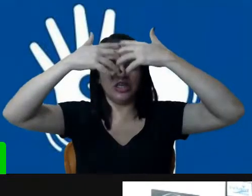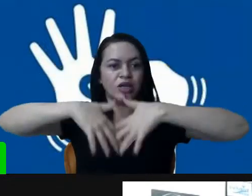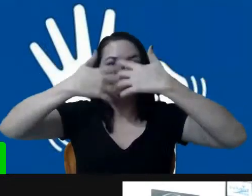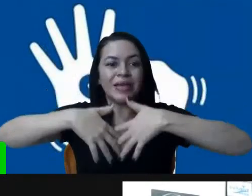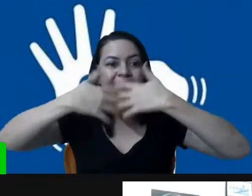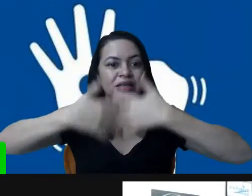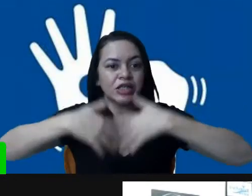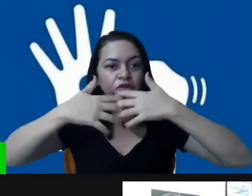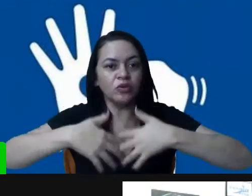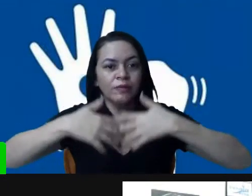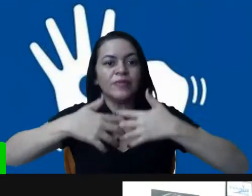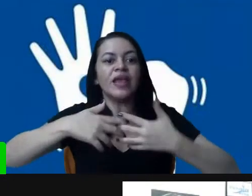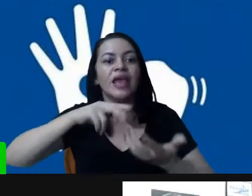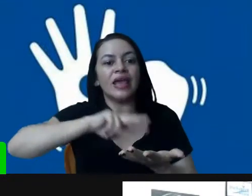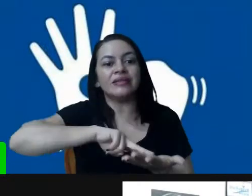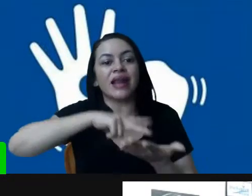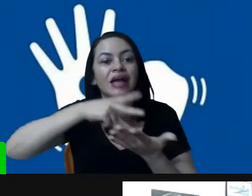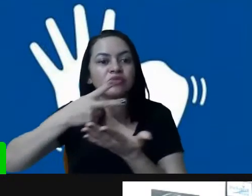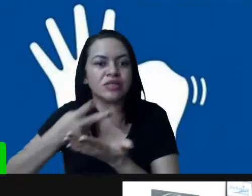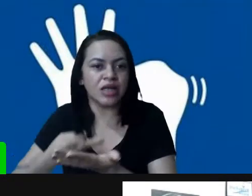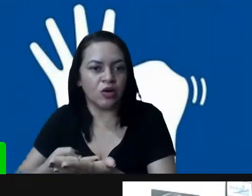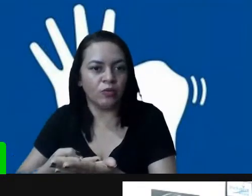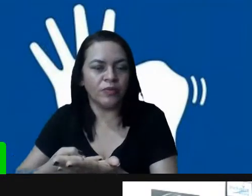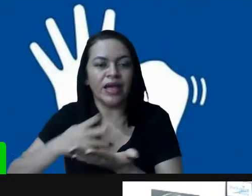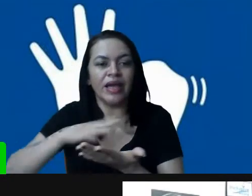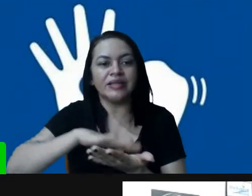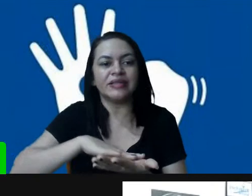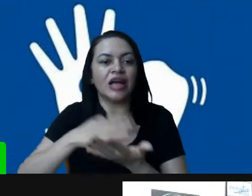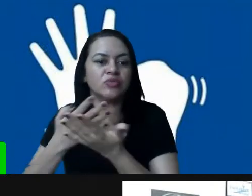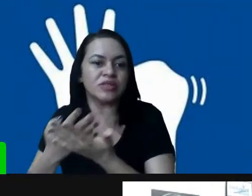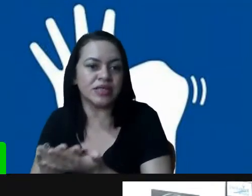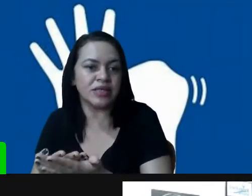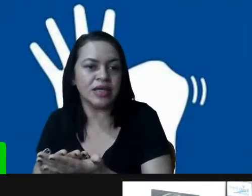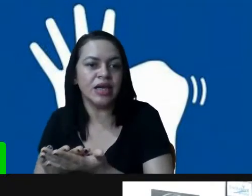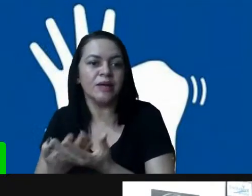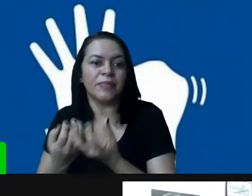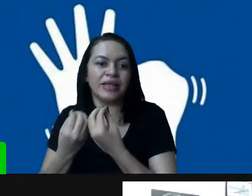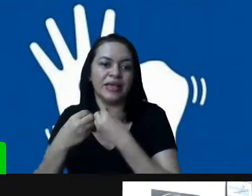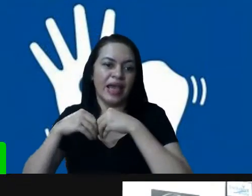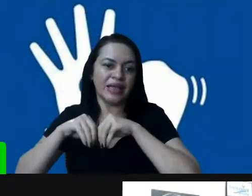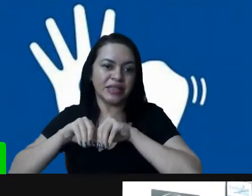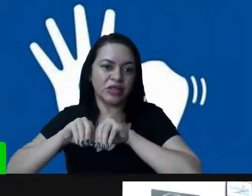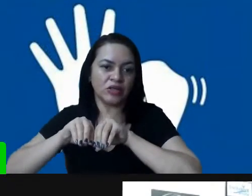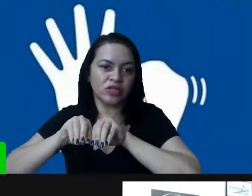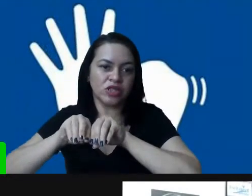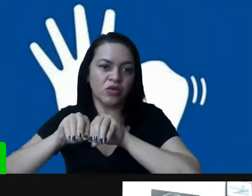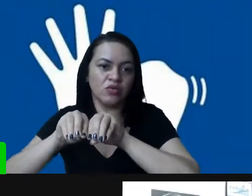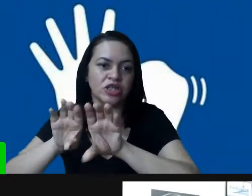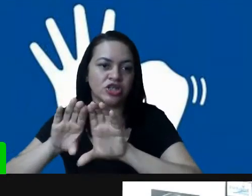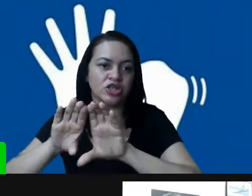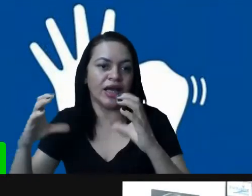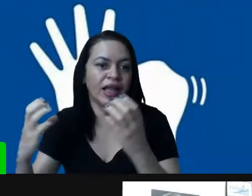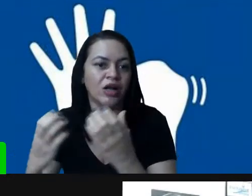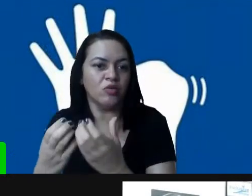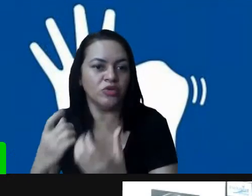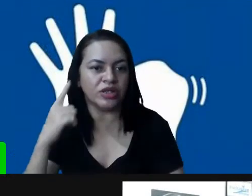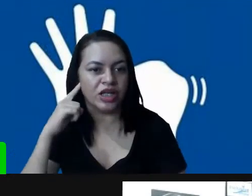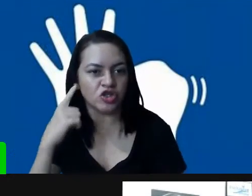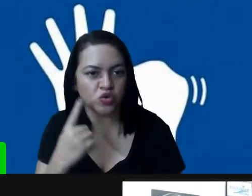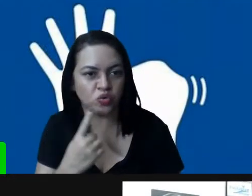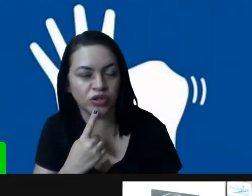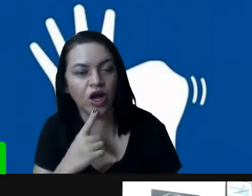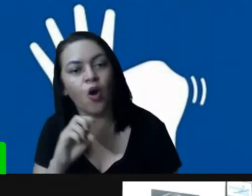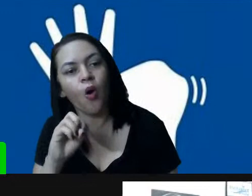cognitivamente, pensando em tradução, em traduzir, para que essa tradução consiga chegar na